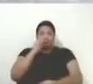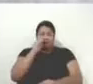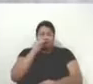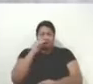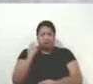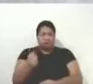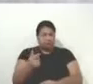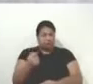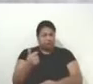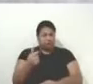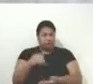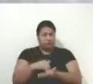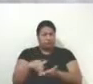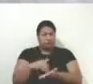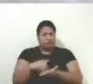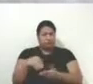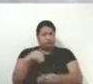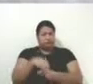secretaria dele.